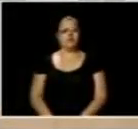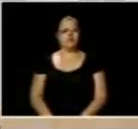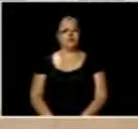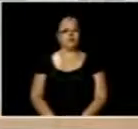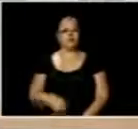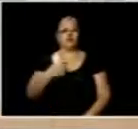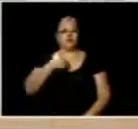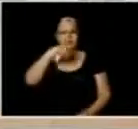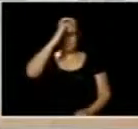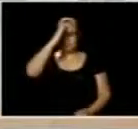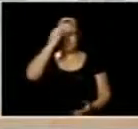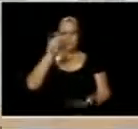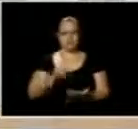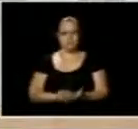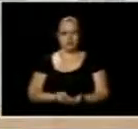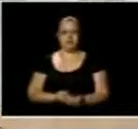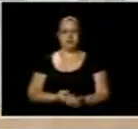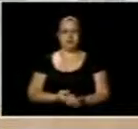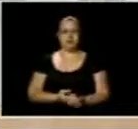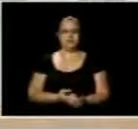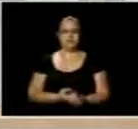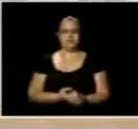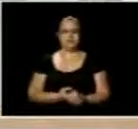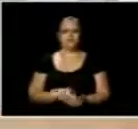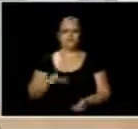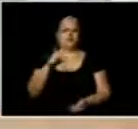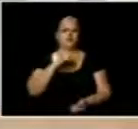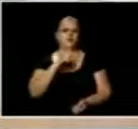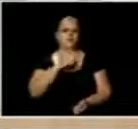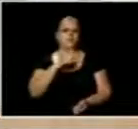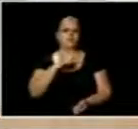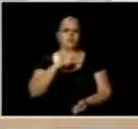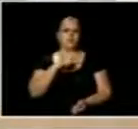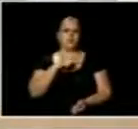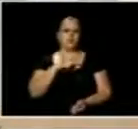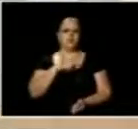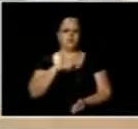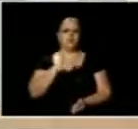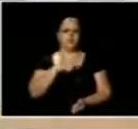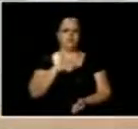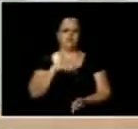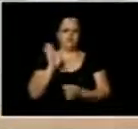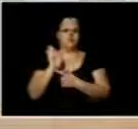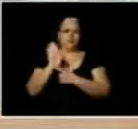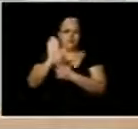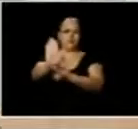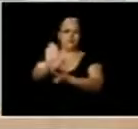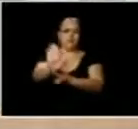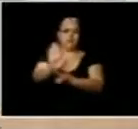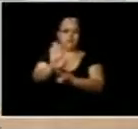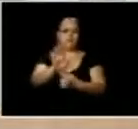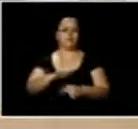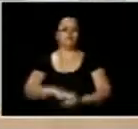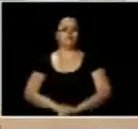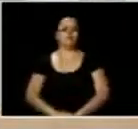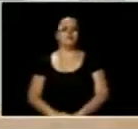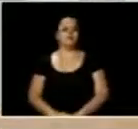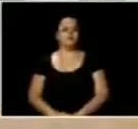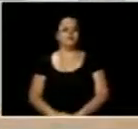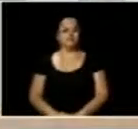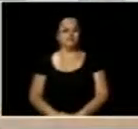que, dentro do que nós temos aqui, isso nós apresentamos na semana passada, na nossa audiência pública da